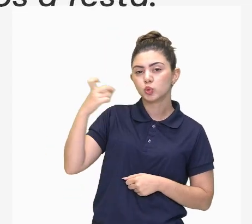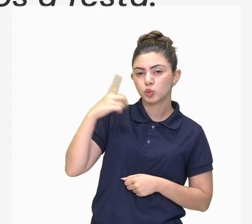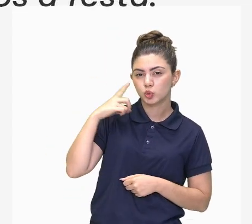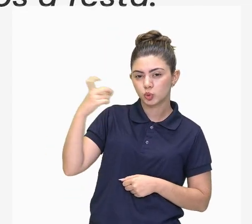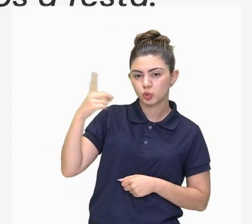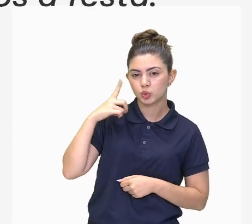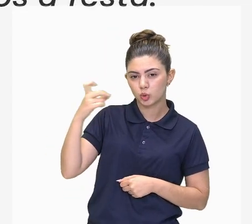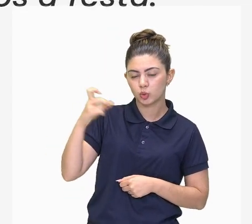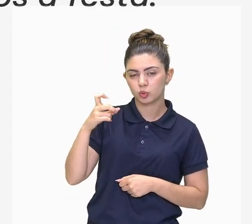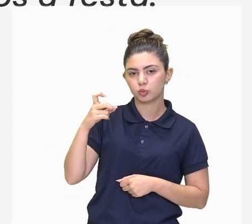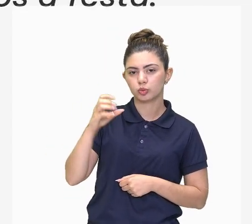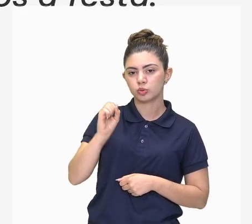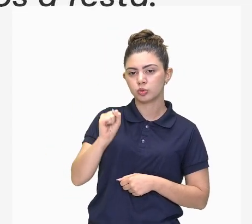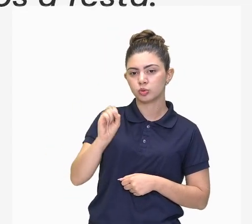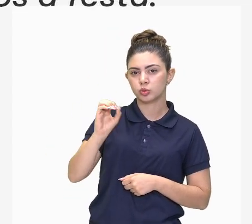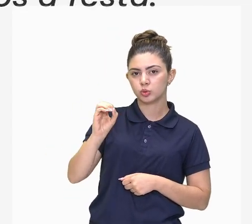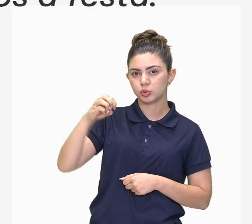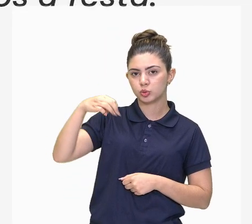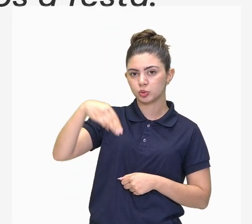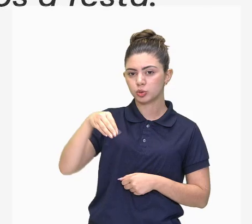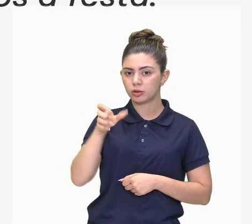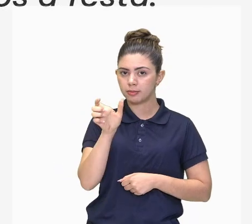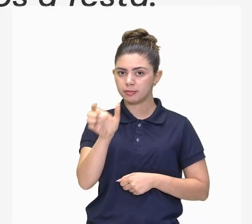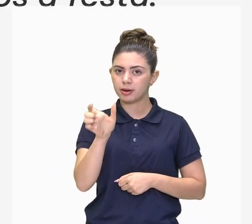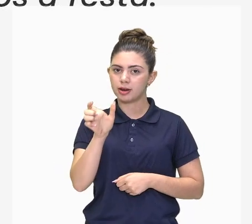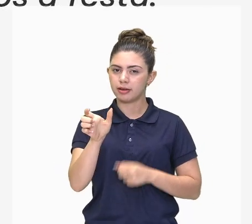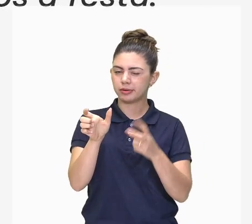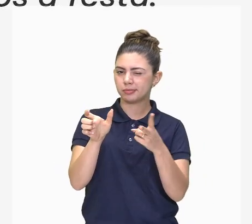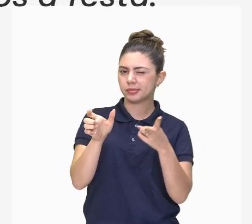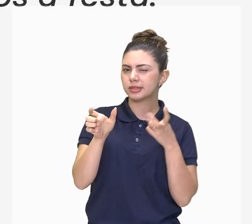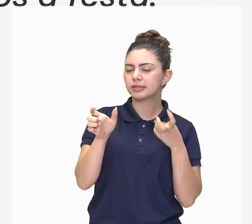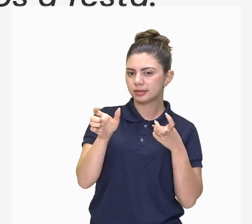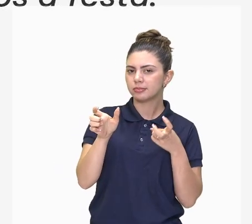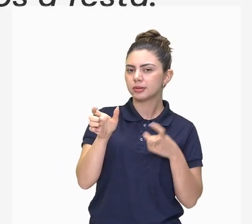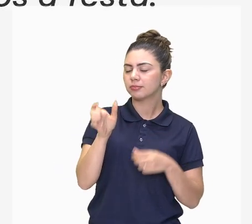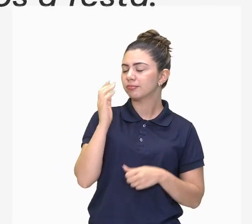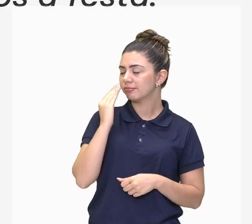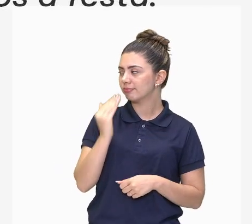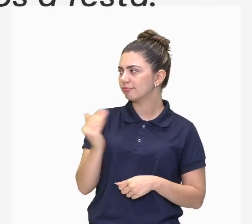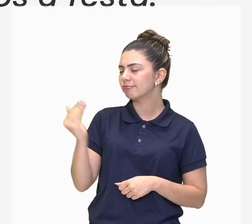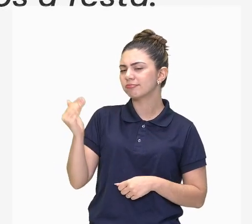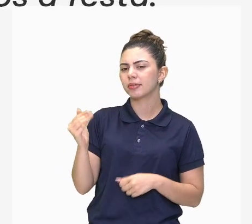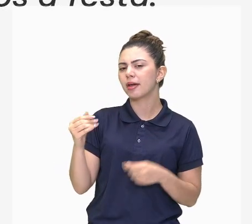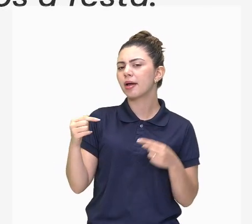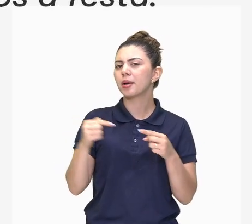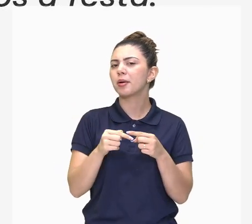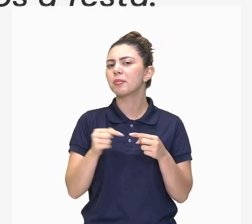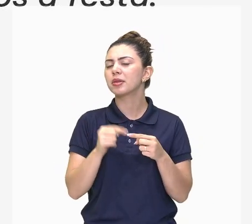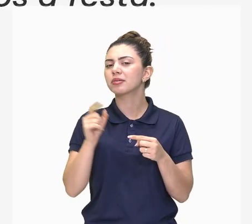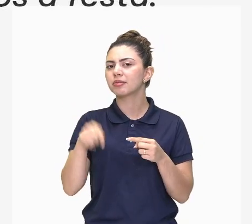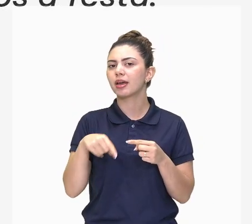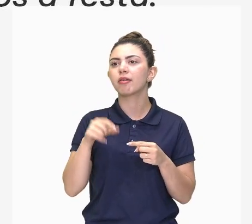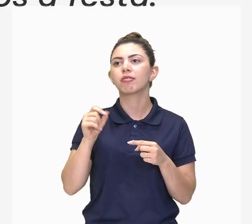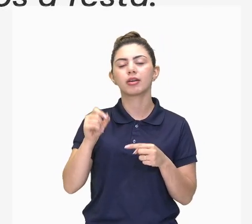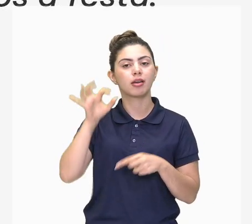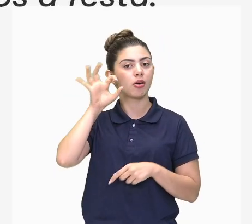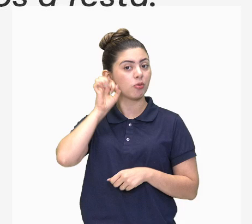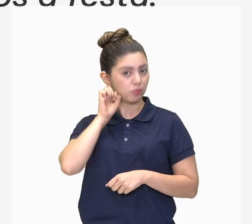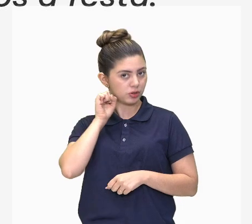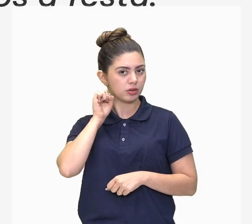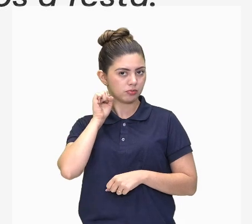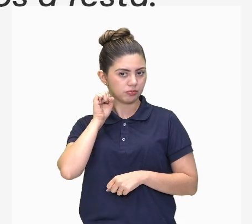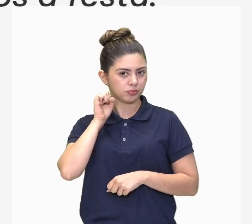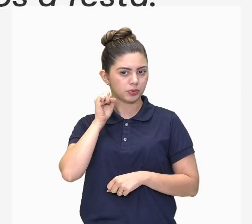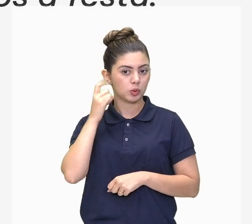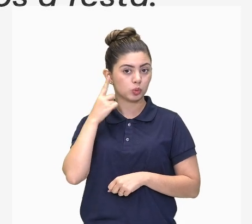essa palavra som que vocês estão observando, traz a questão da audição.